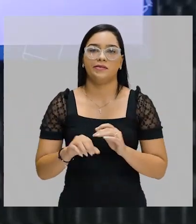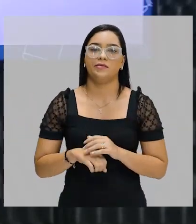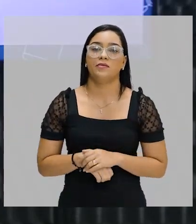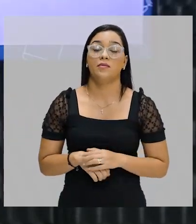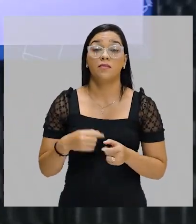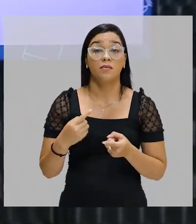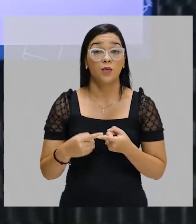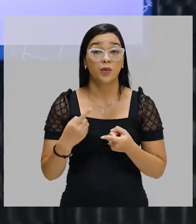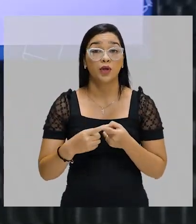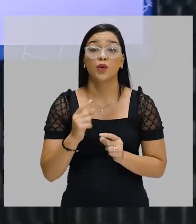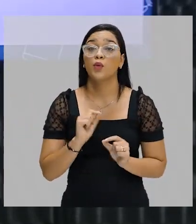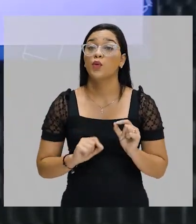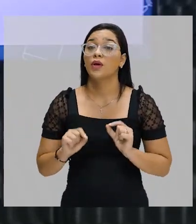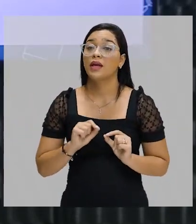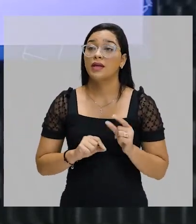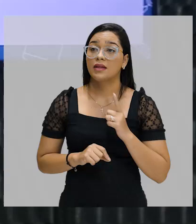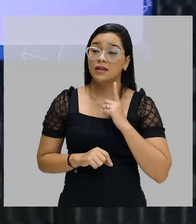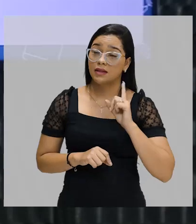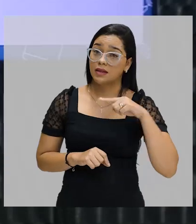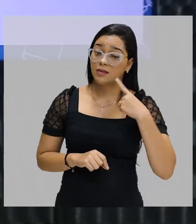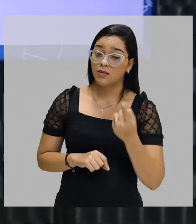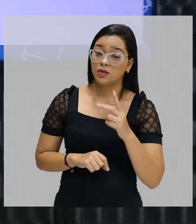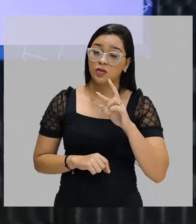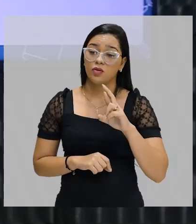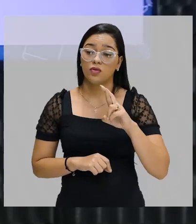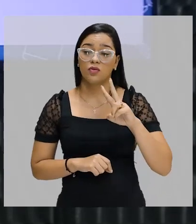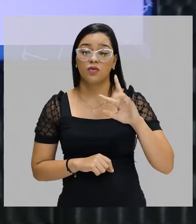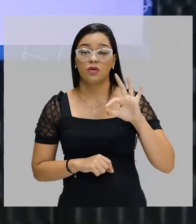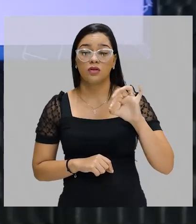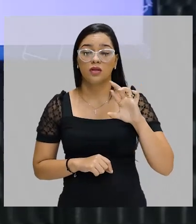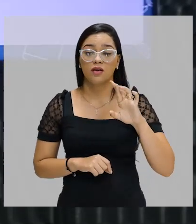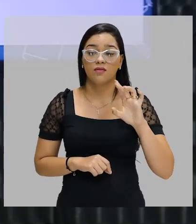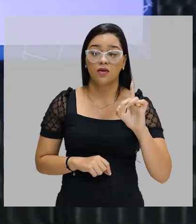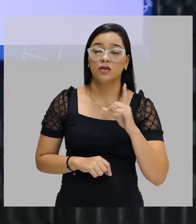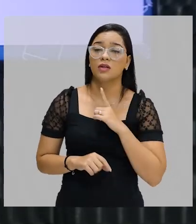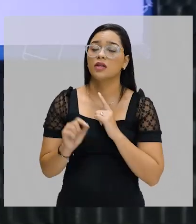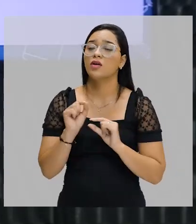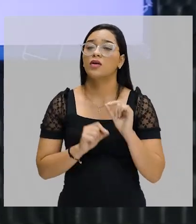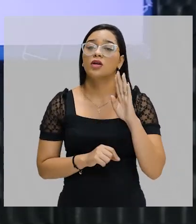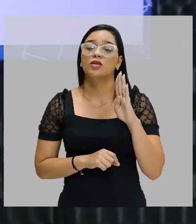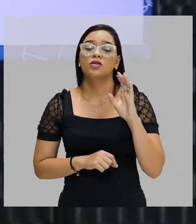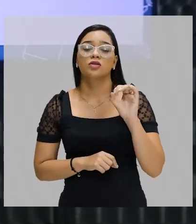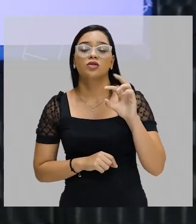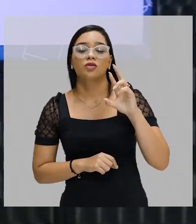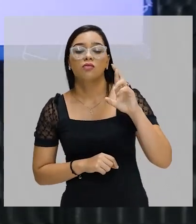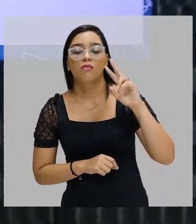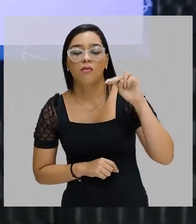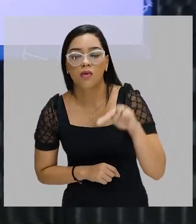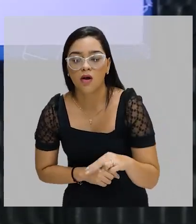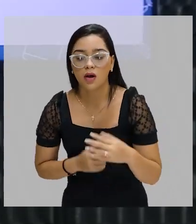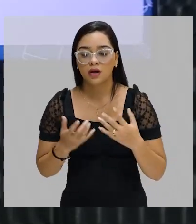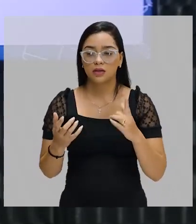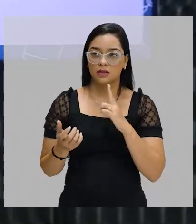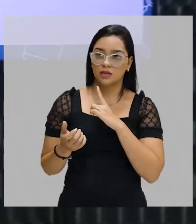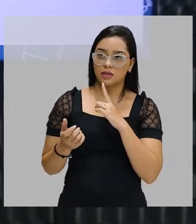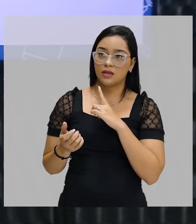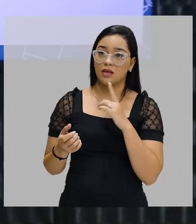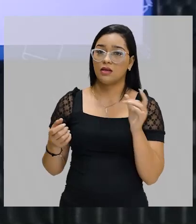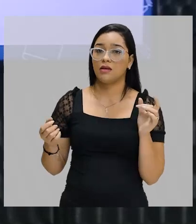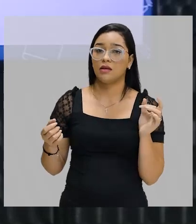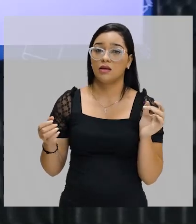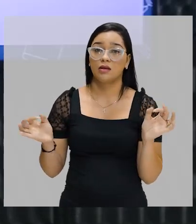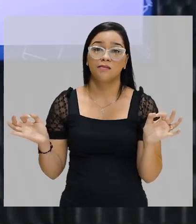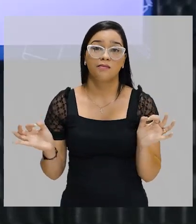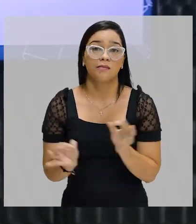certo? Porque nós vamos ter o seguinte: depois de Rutherford nós temos o modelo atômico de Bohr, certo? Que é o modelo atômico mais